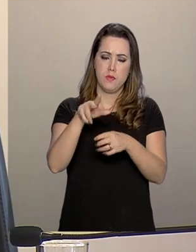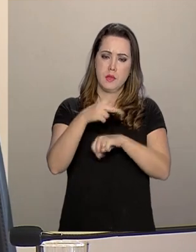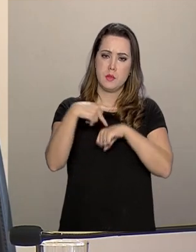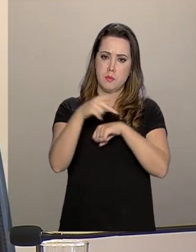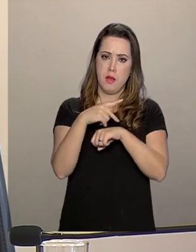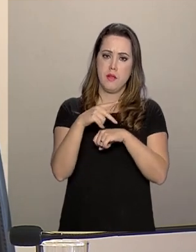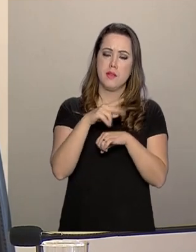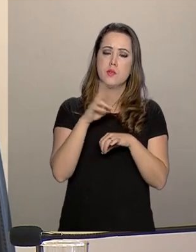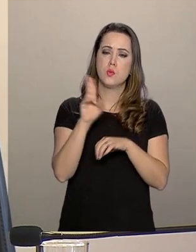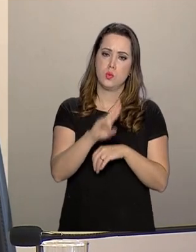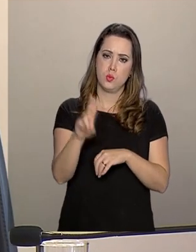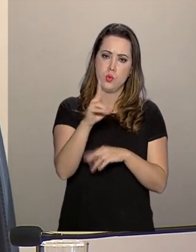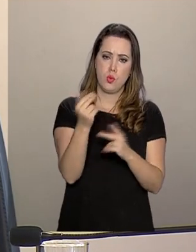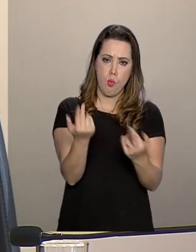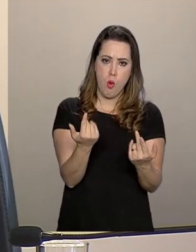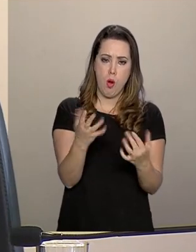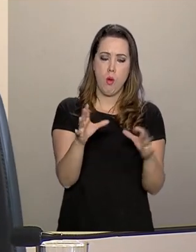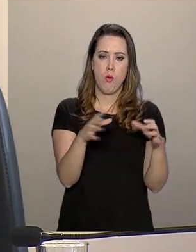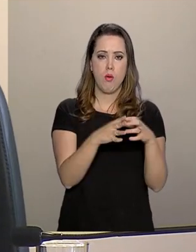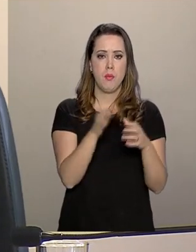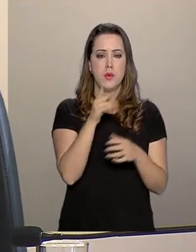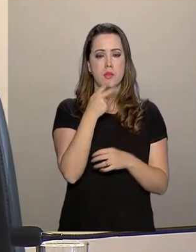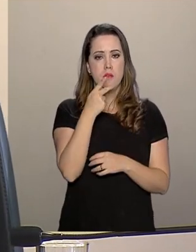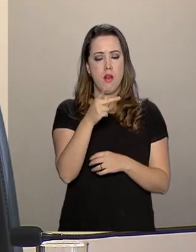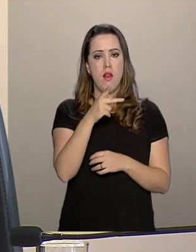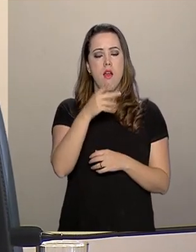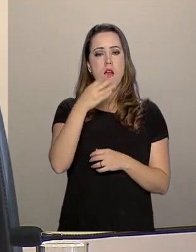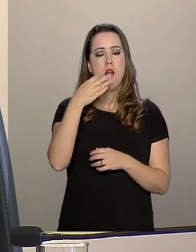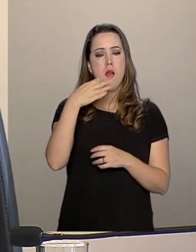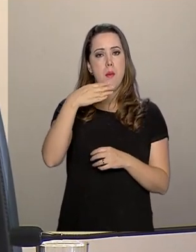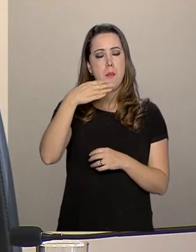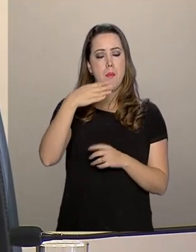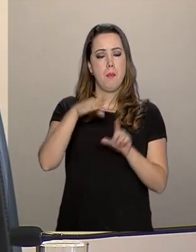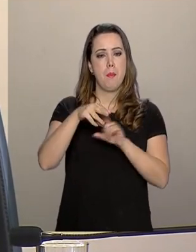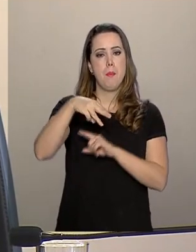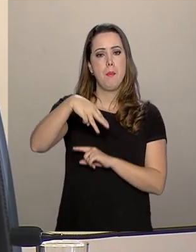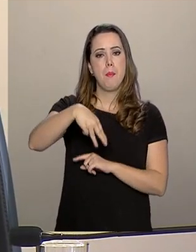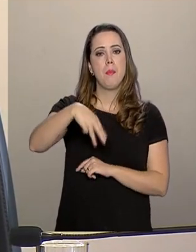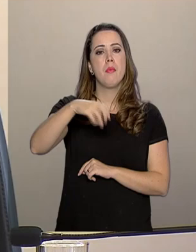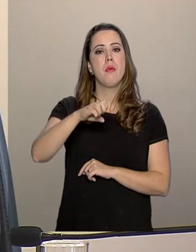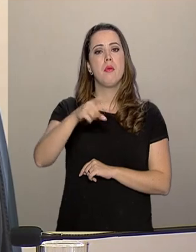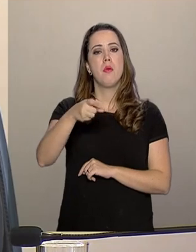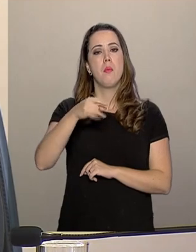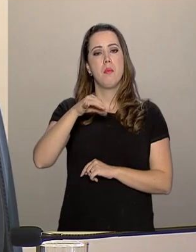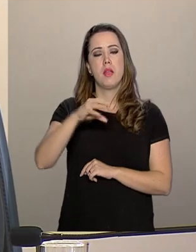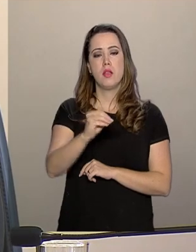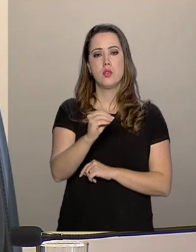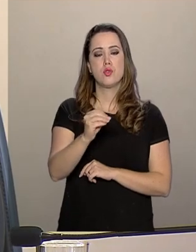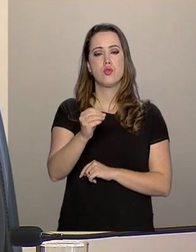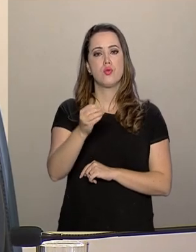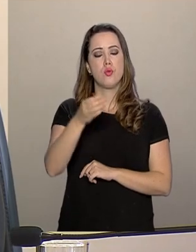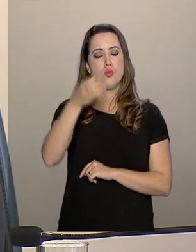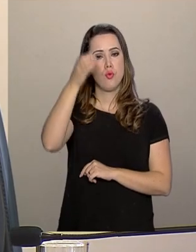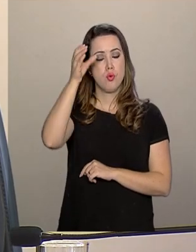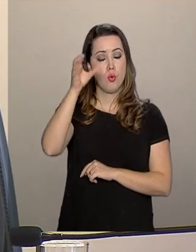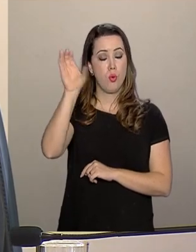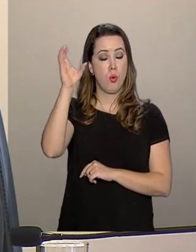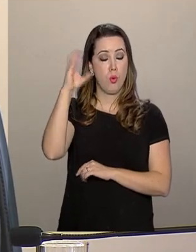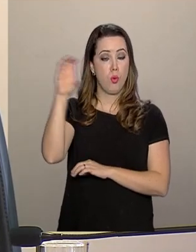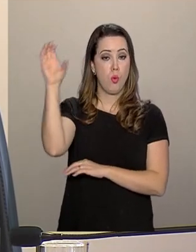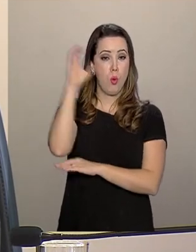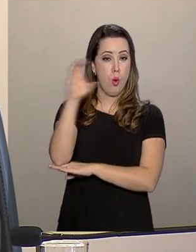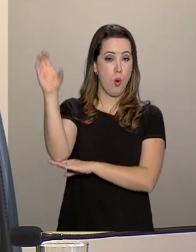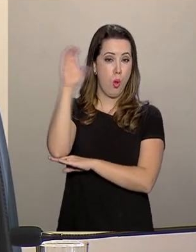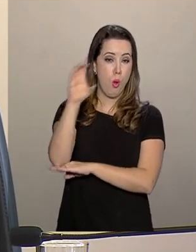países do mundo né posso citar aqui México Colômbia fizeram licitações de terminais em blocos Então nós vamos fazer isso pela